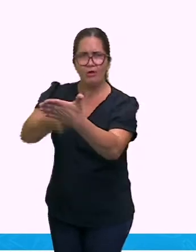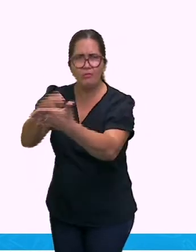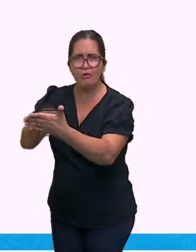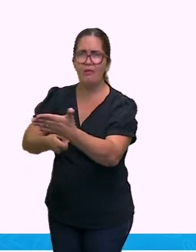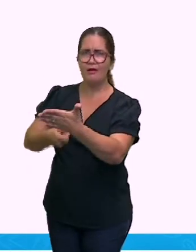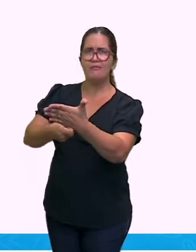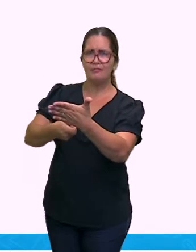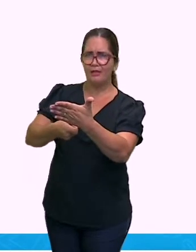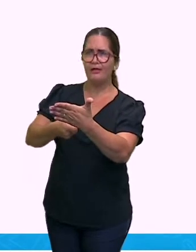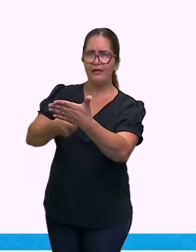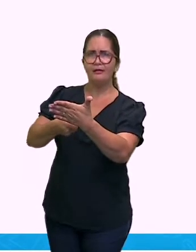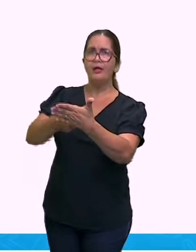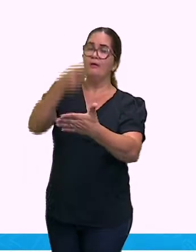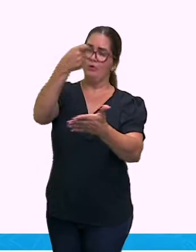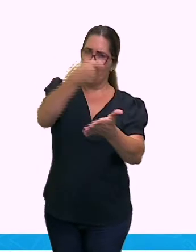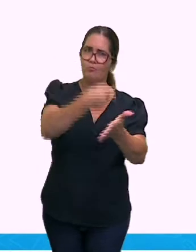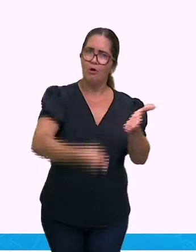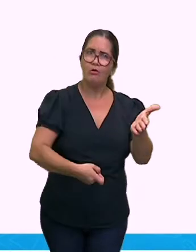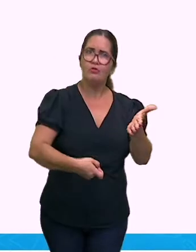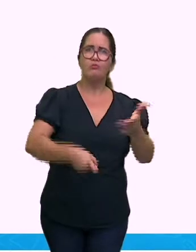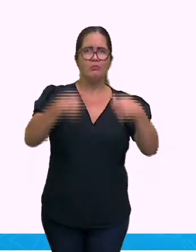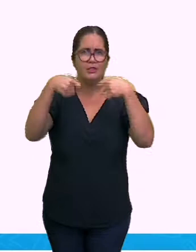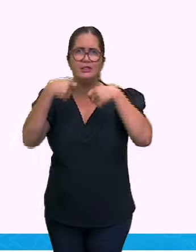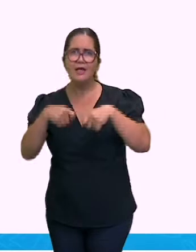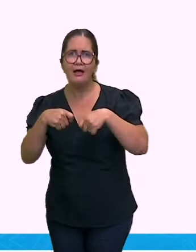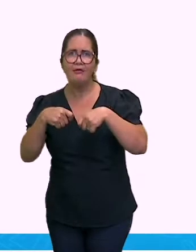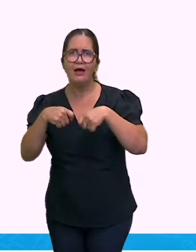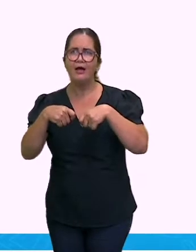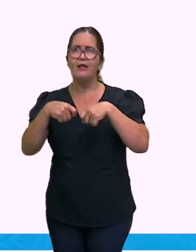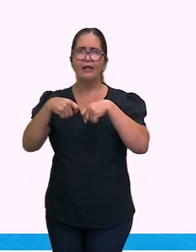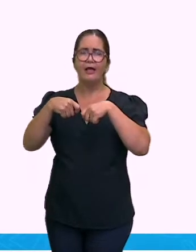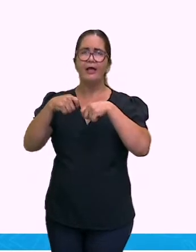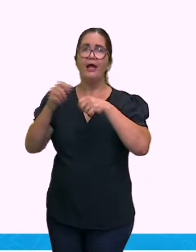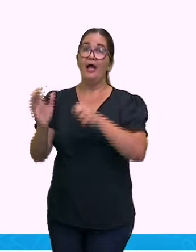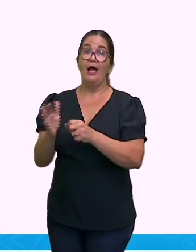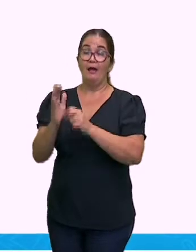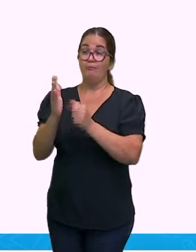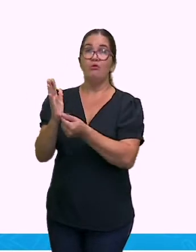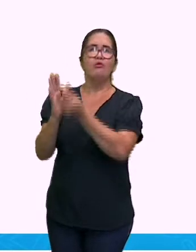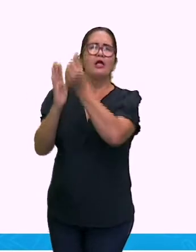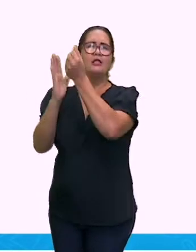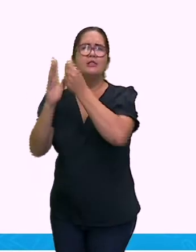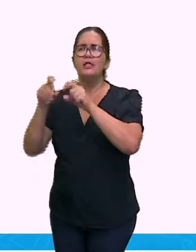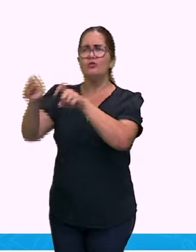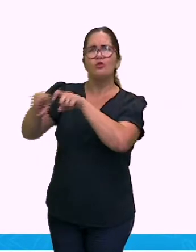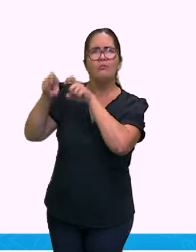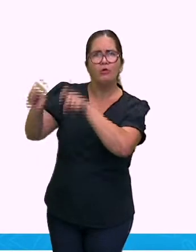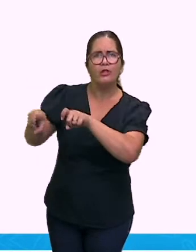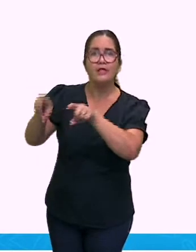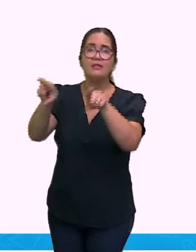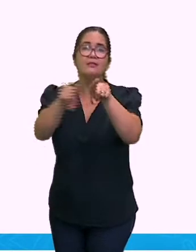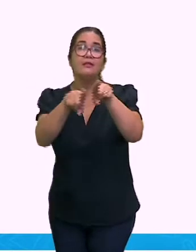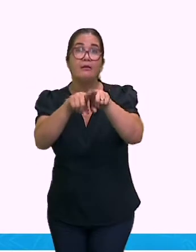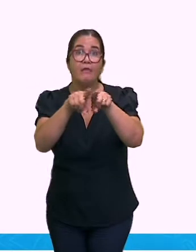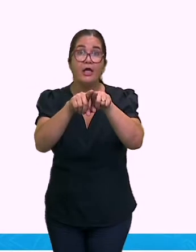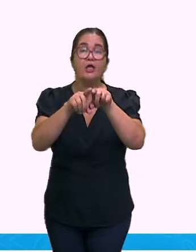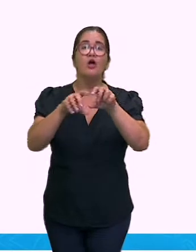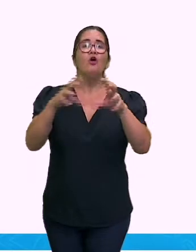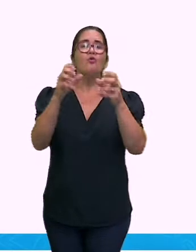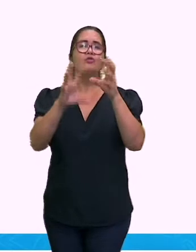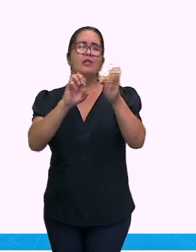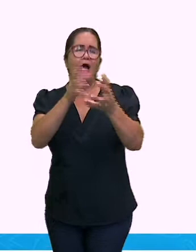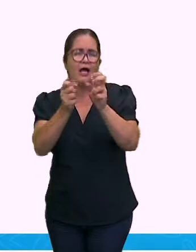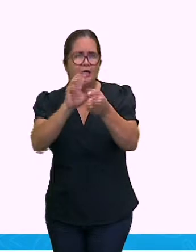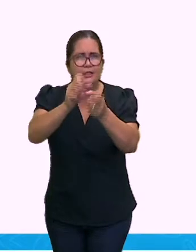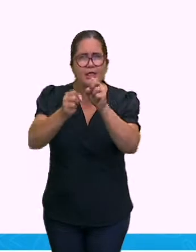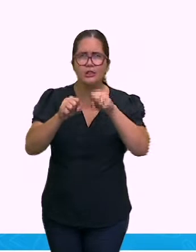pelos camponeses e pelos artesãos. Então, temos que entender que todos